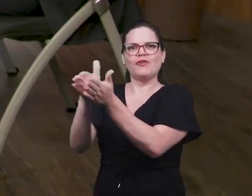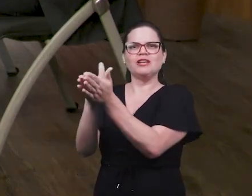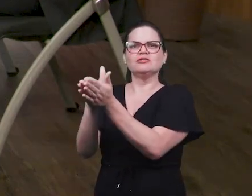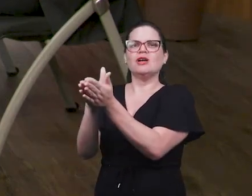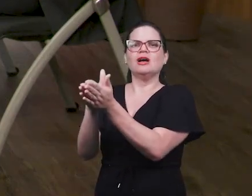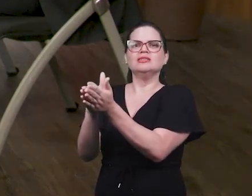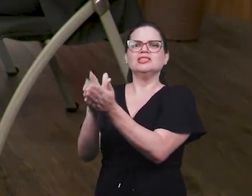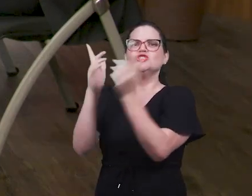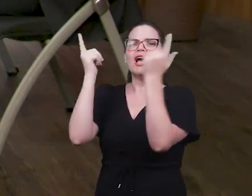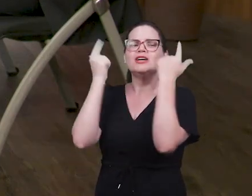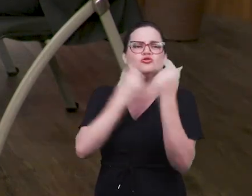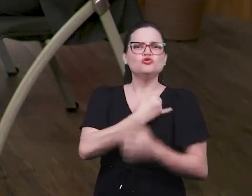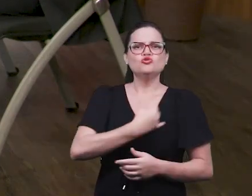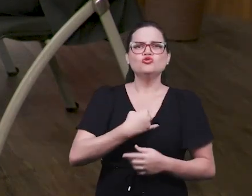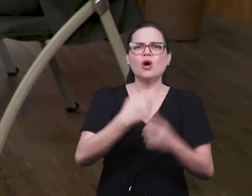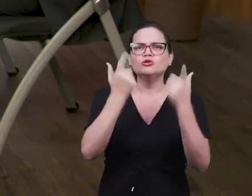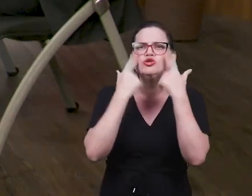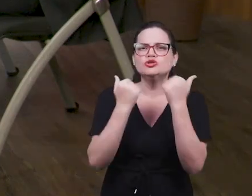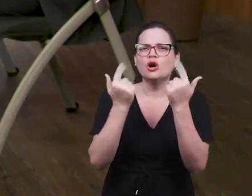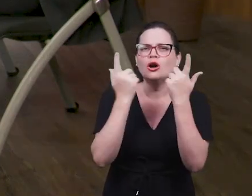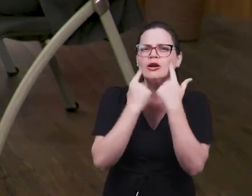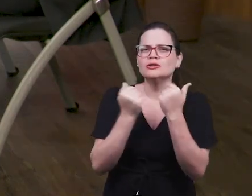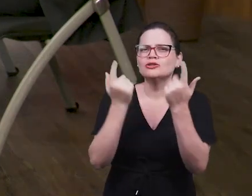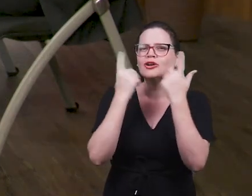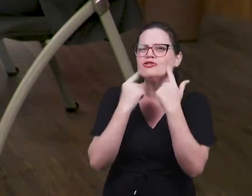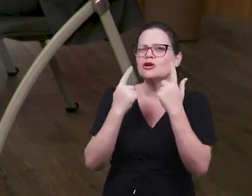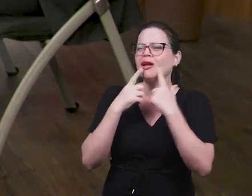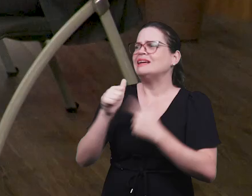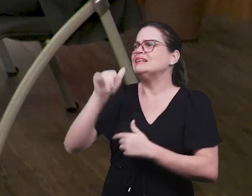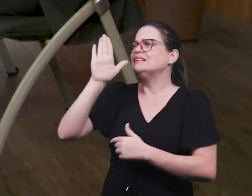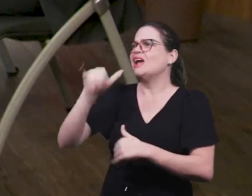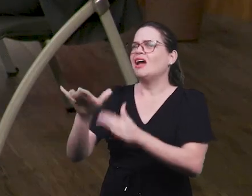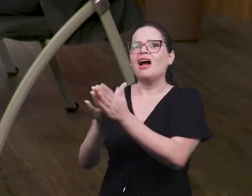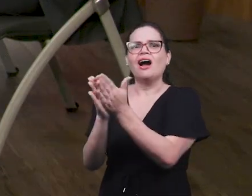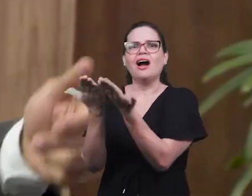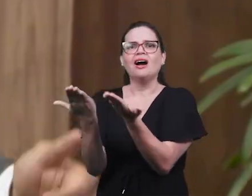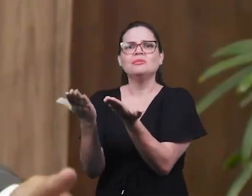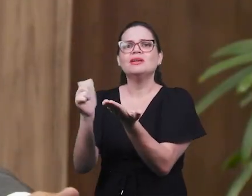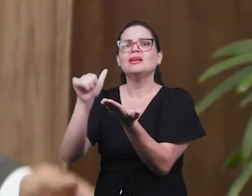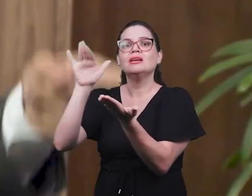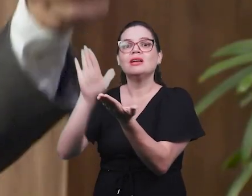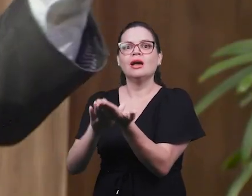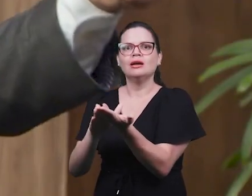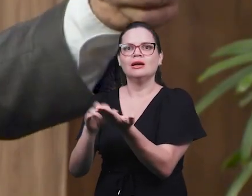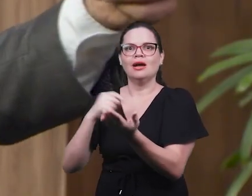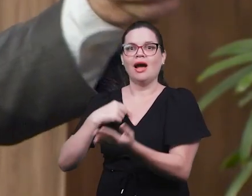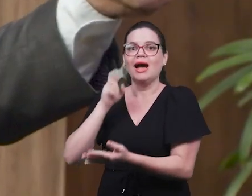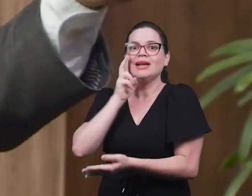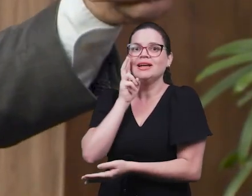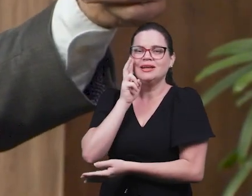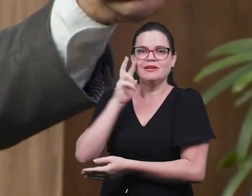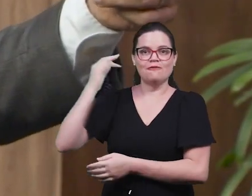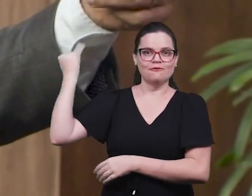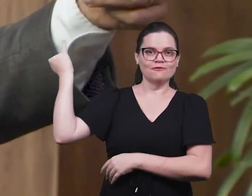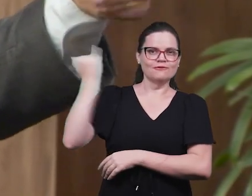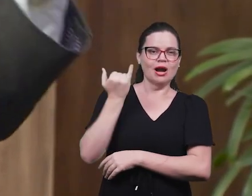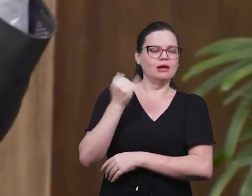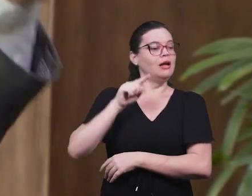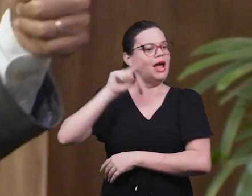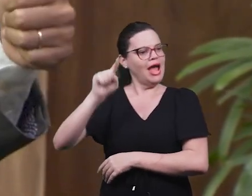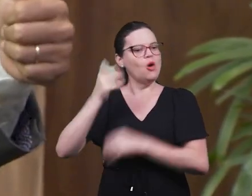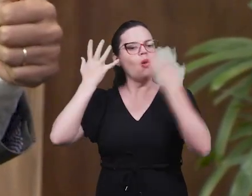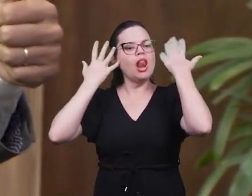responderam, o leão da tribo de Judá. Quando vai ver quem é o leão da tribo de Judá, aparece um cordeiro. Porque o cordeiro, Jesus Cristo como Amém.